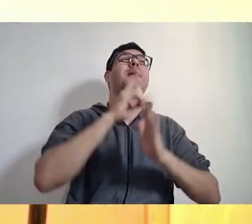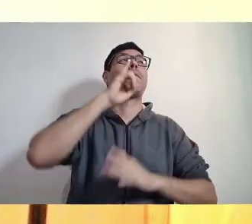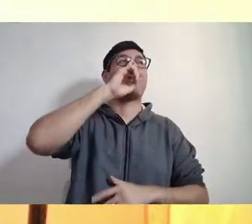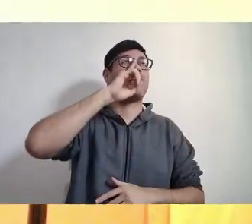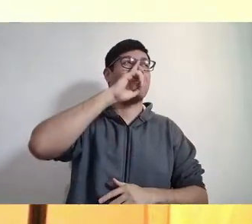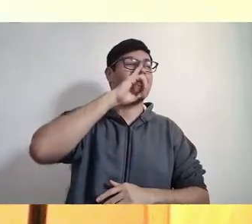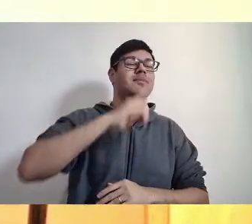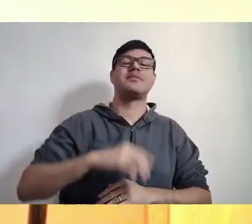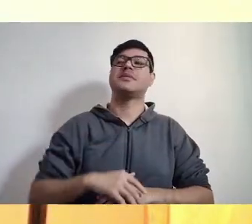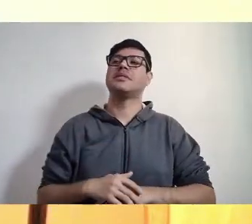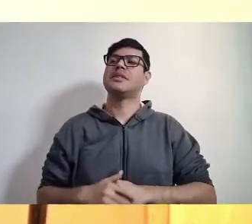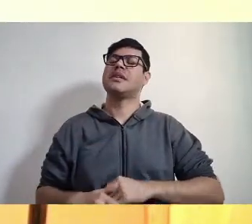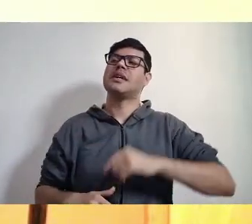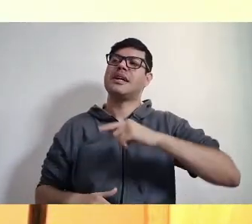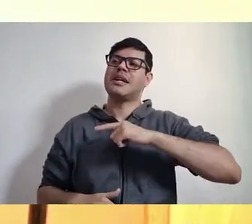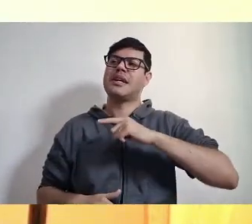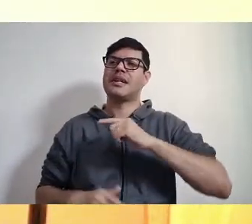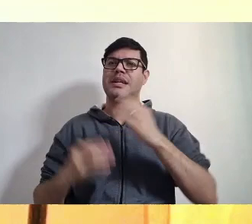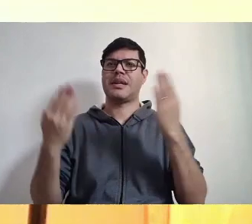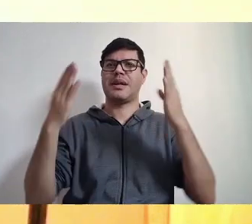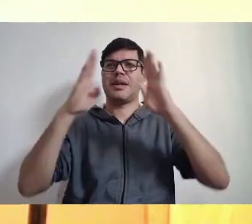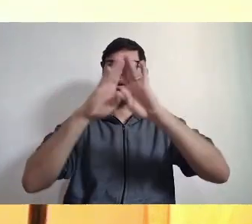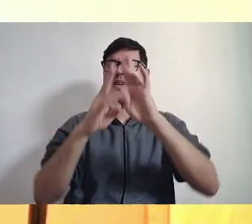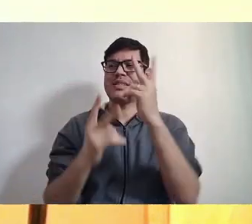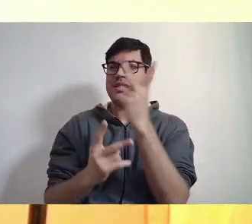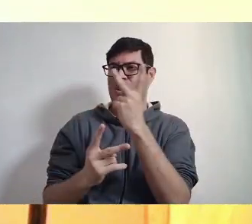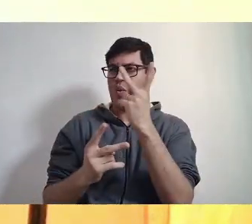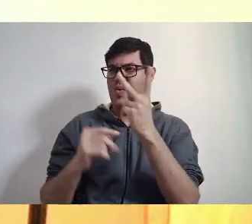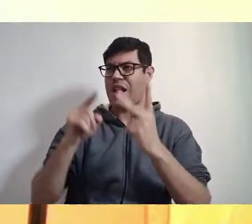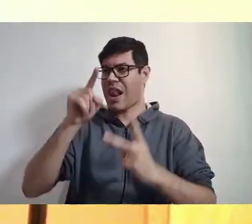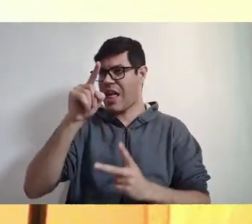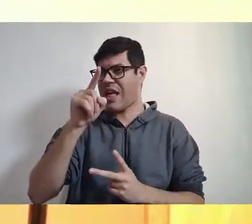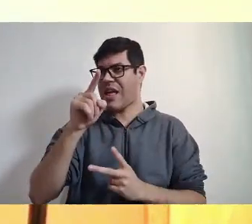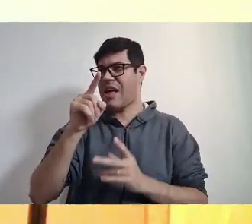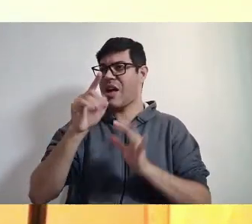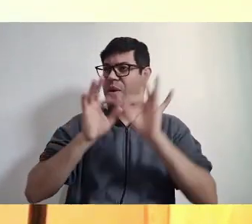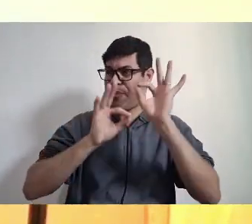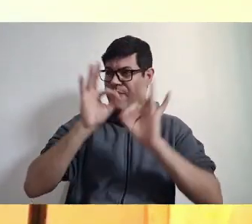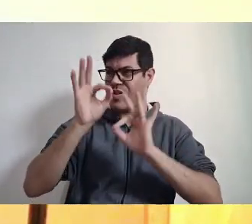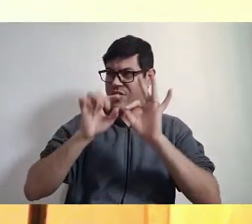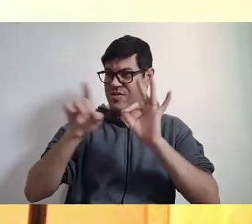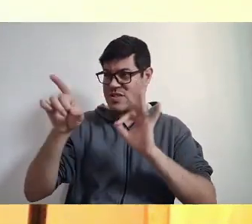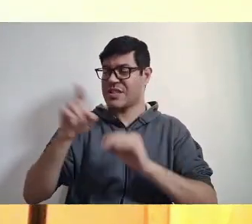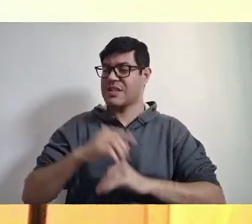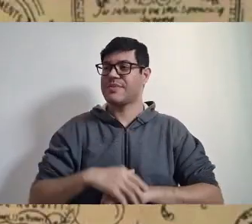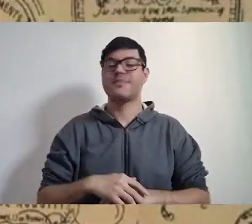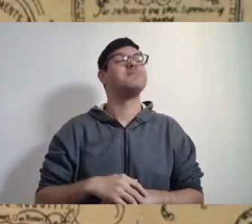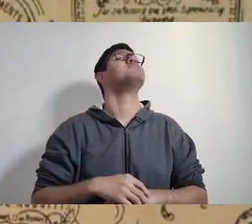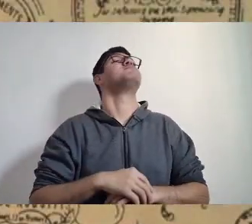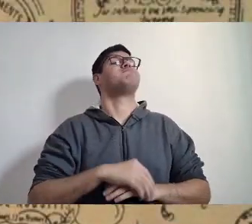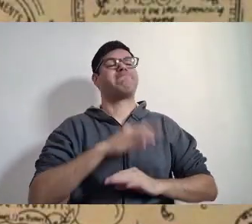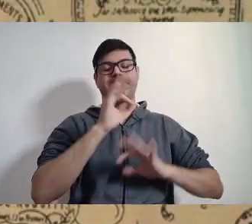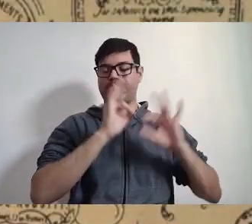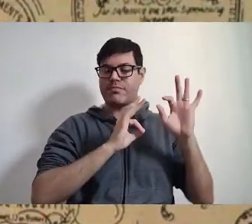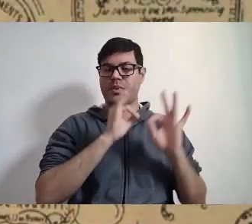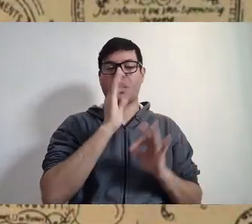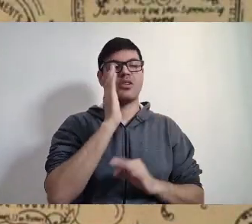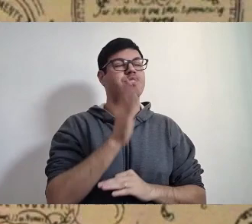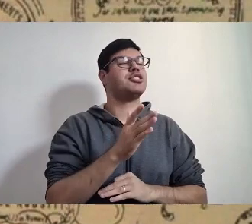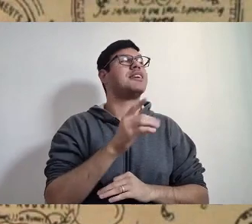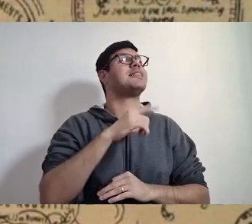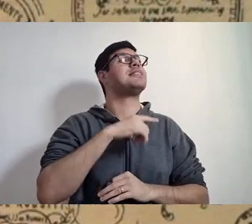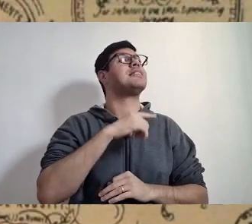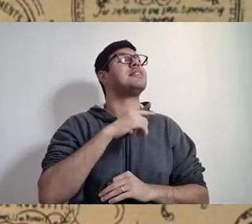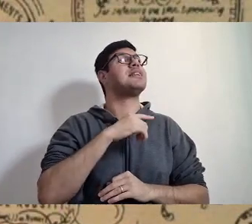questão, segunda porta de saída do plenário para o outro lado. Já está projetado, vocês vão fazer aquilo? Já estamos sim. Tem a saída